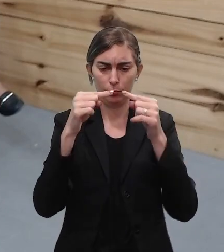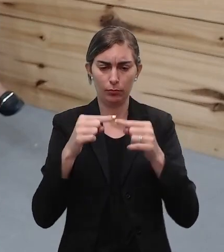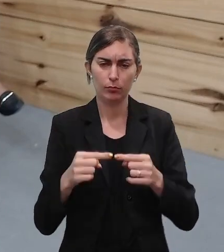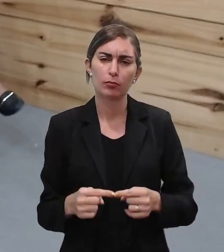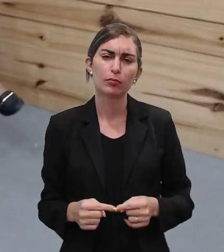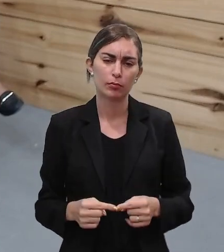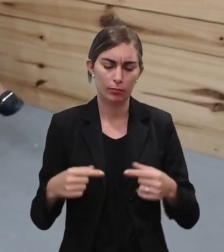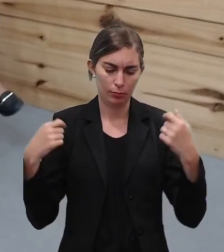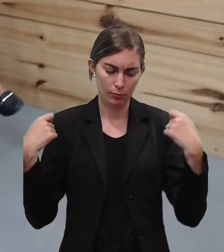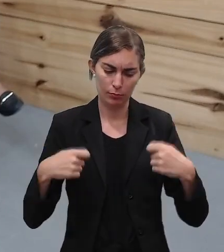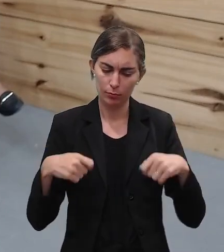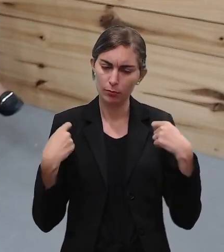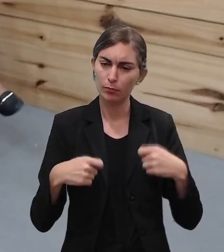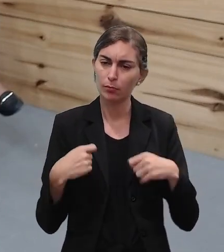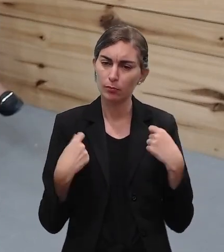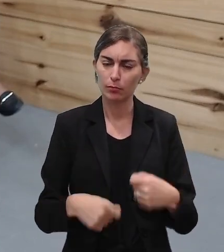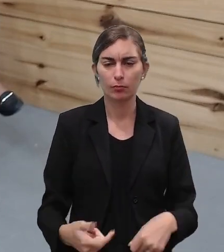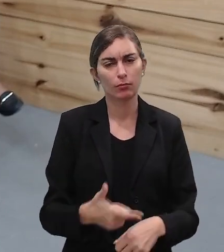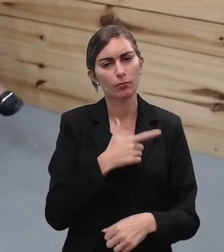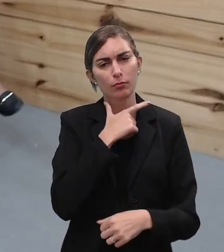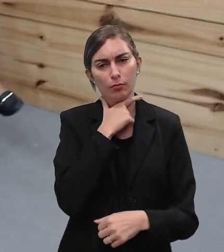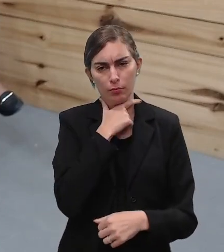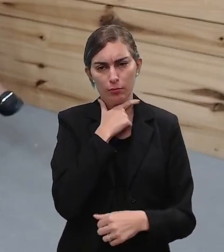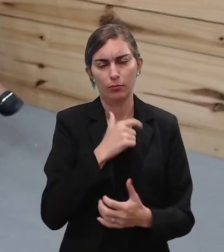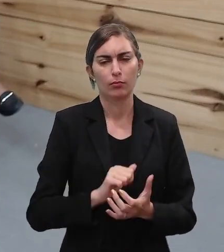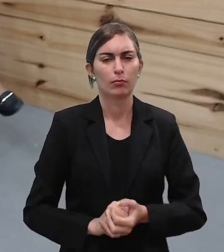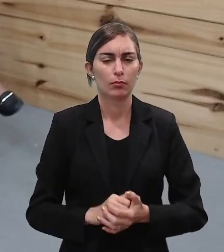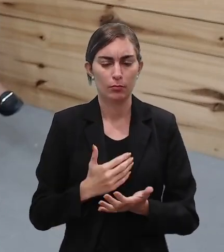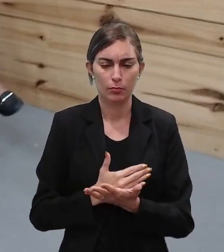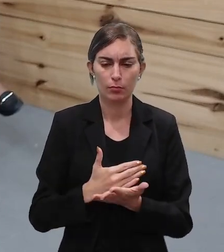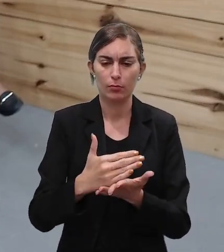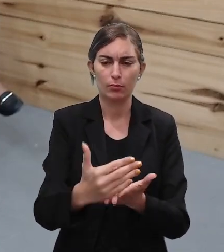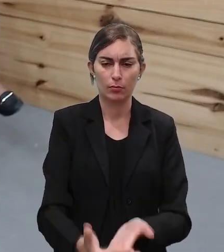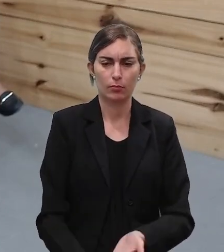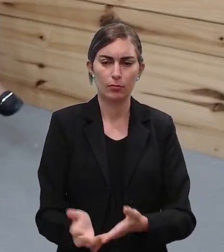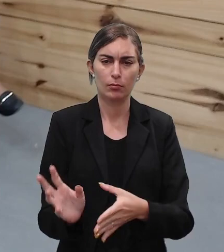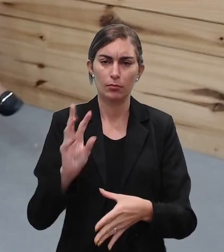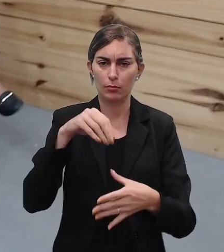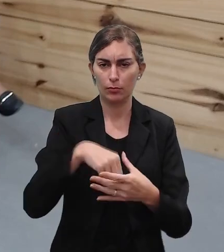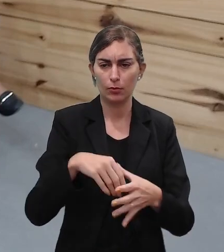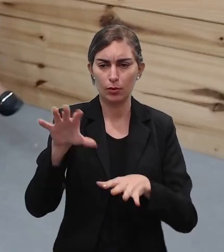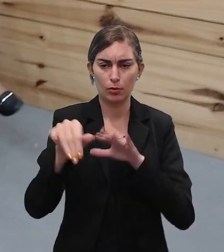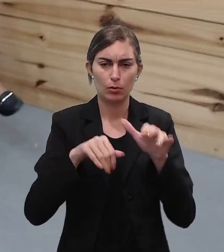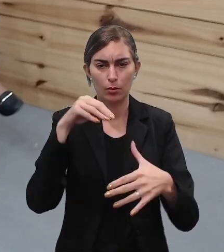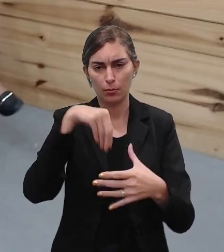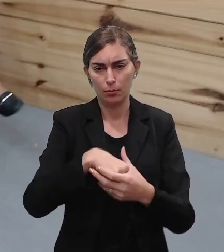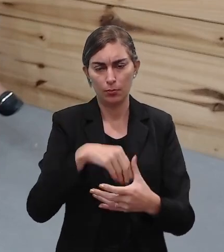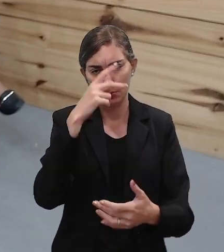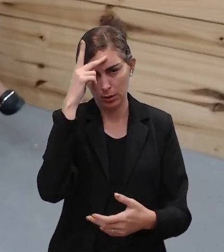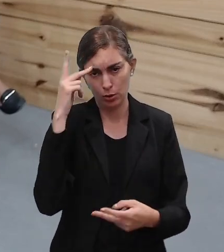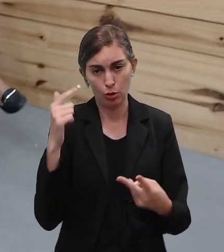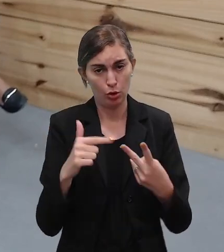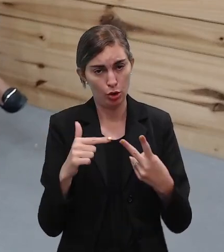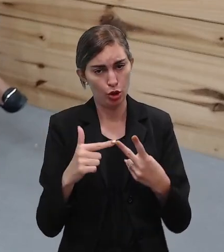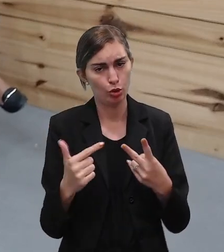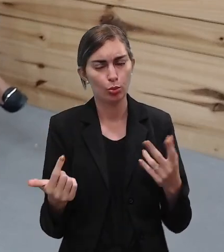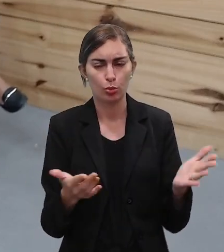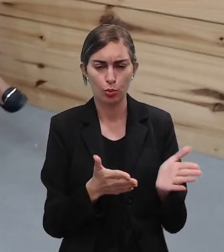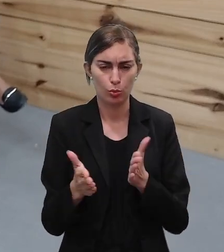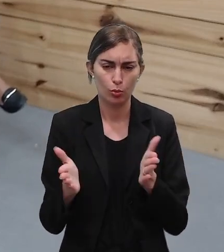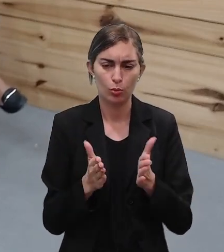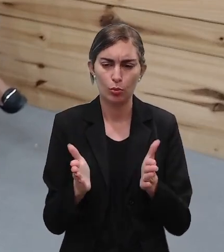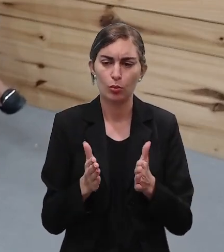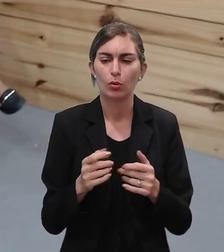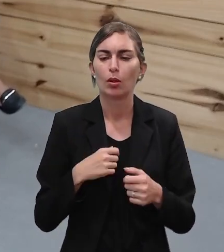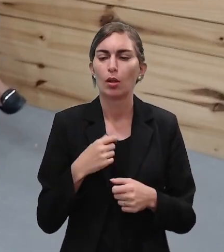a necessidade da vaga. E aí a gente já vai começar a agregar essas pessoas, que é o segundo momento. Nesse segundo